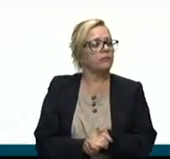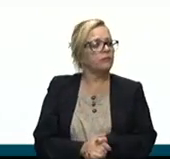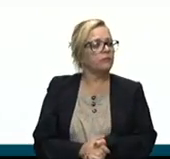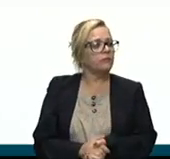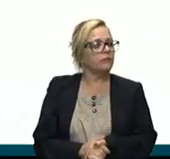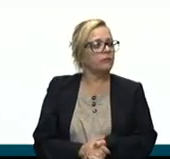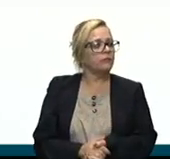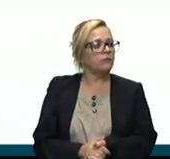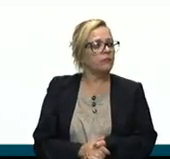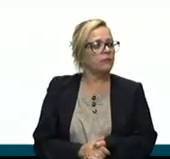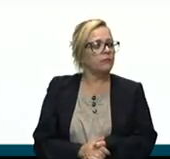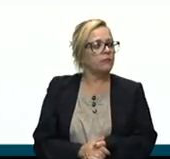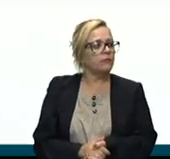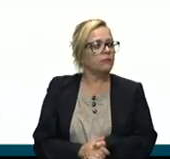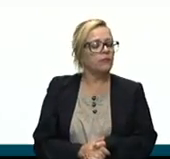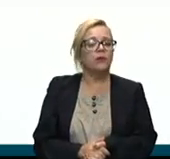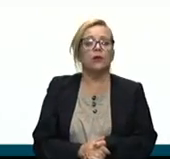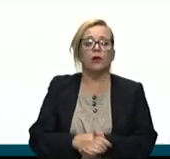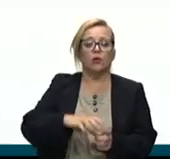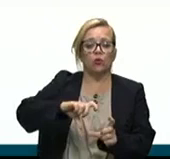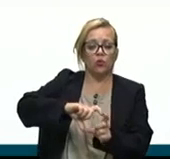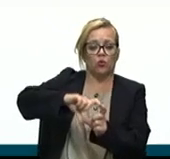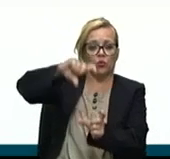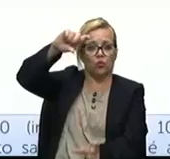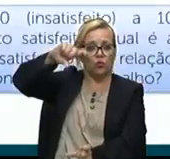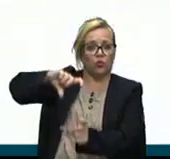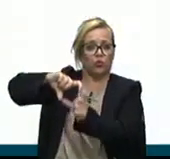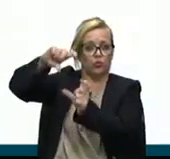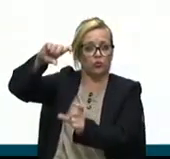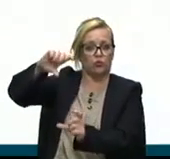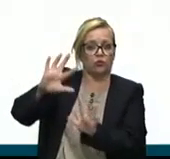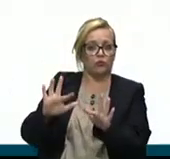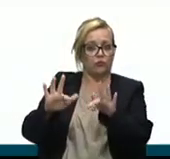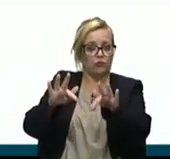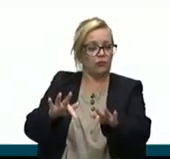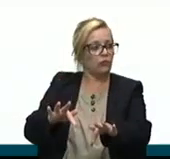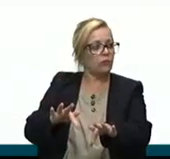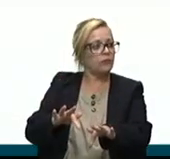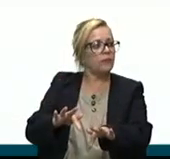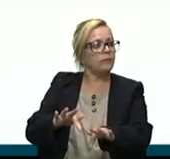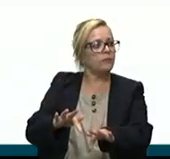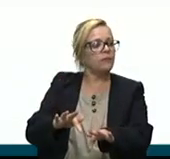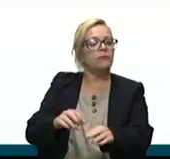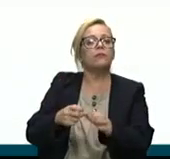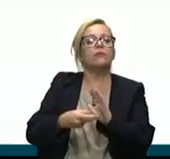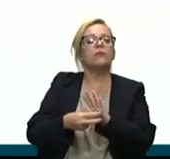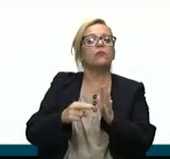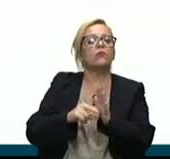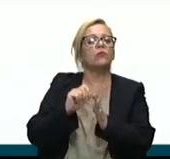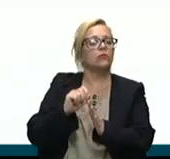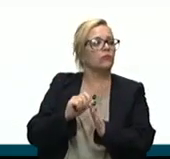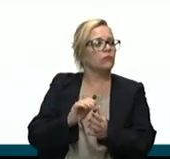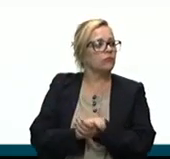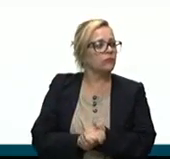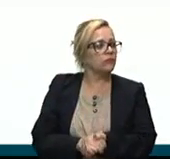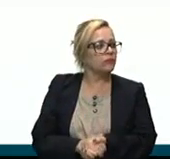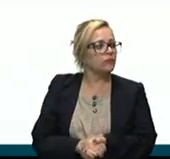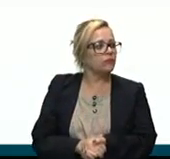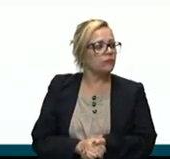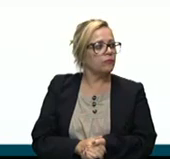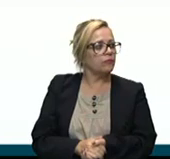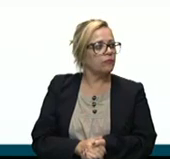E as duas últimas colunas se referem ao quê? Bom, a